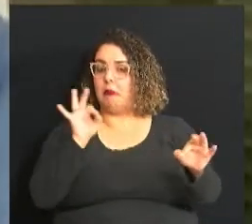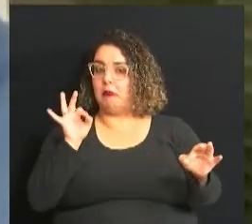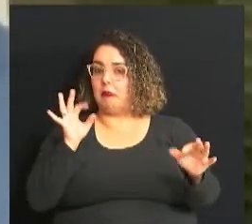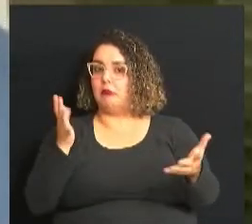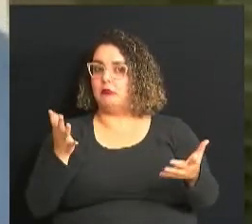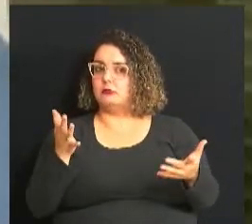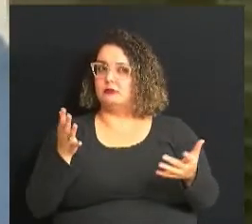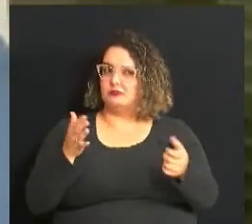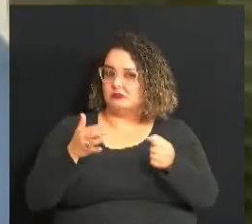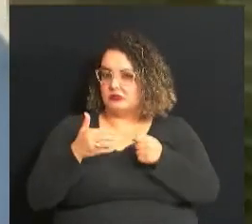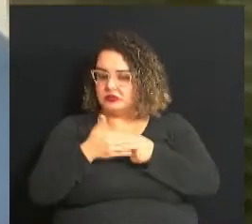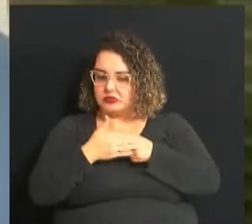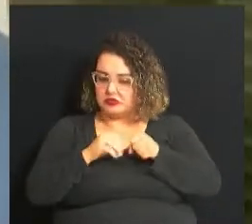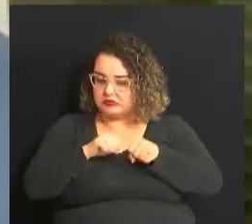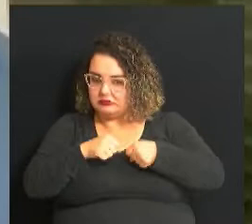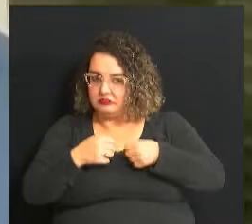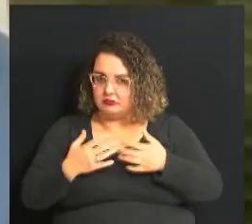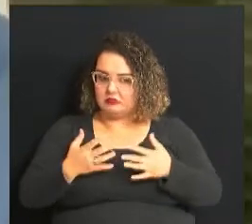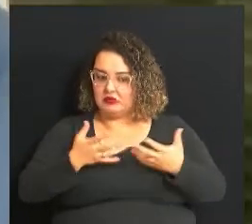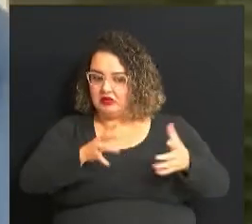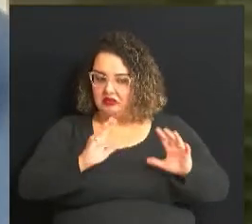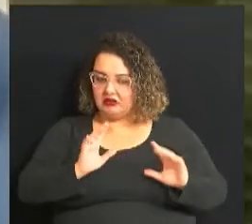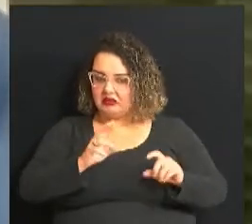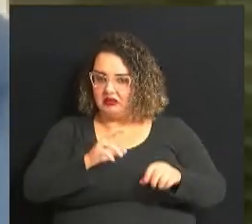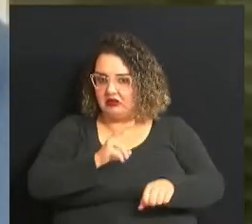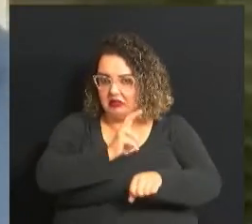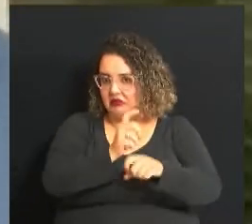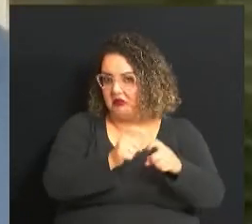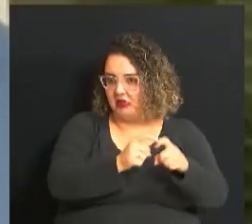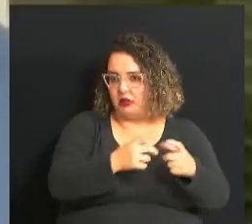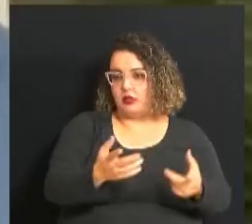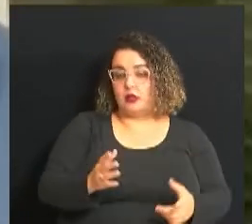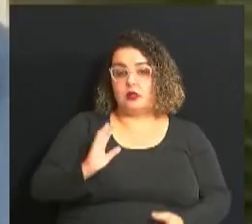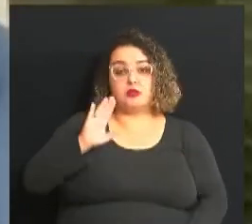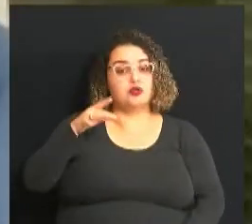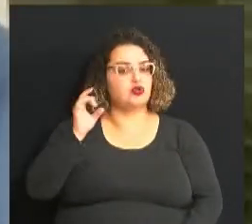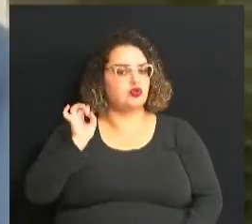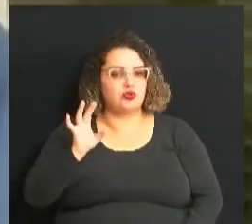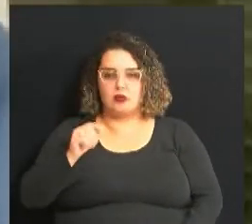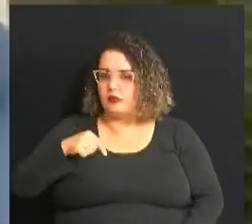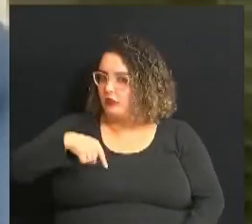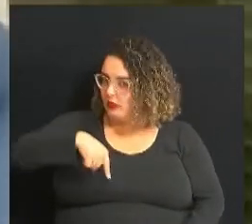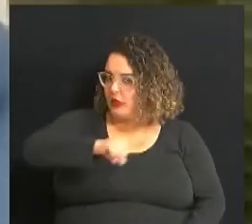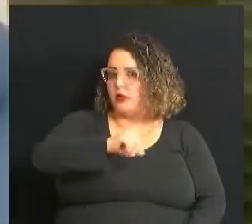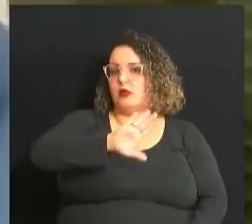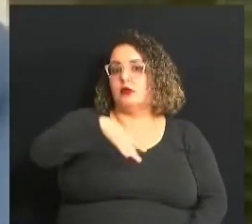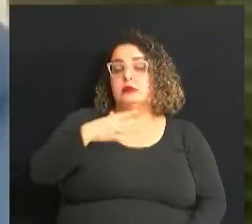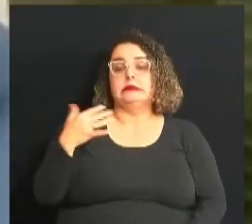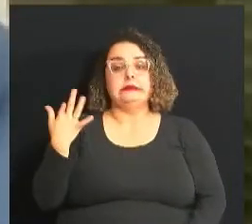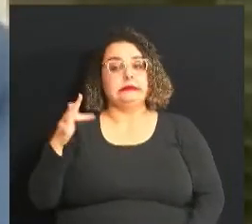de proteção aos médicos. Quando ele precisa ir, ele só vai quando tem dor, quando tem alguns sintomas. É raro o